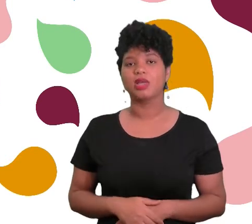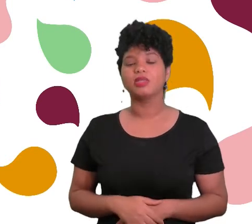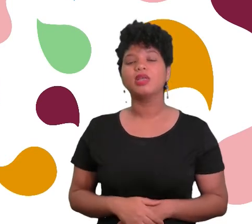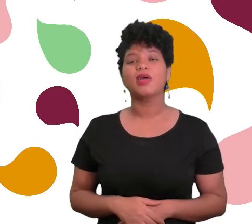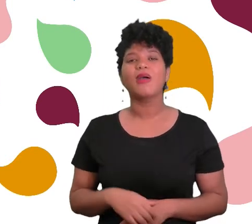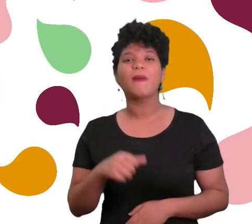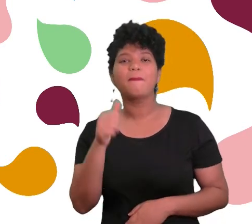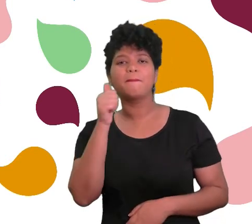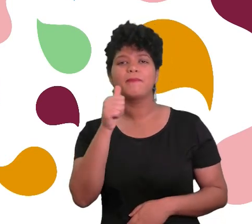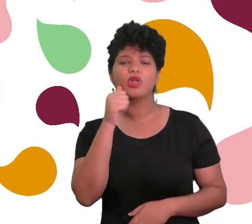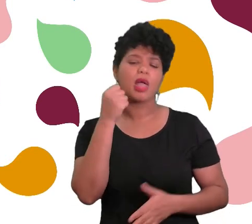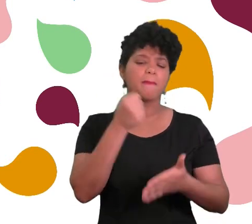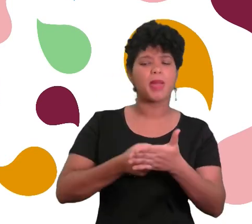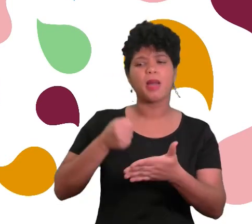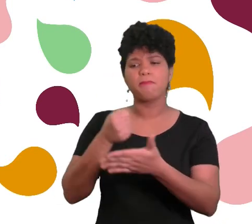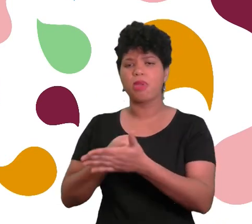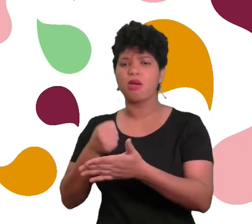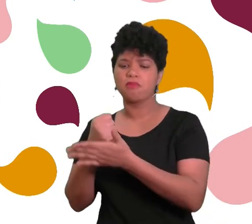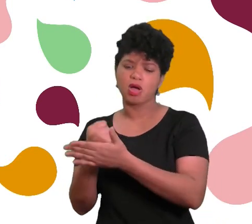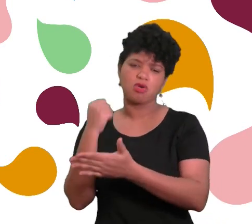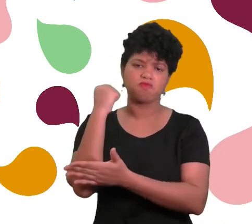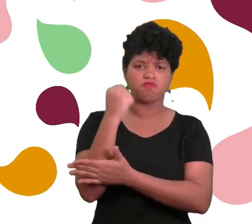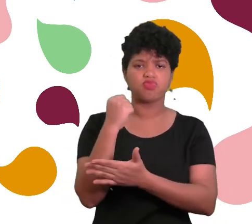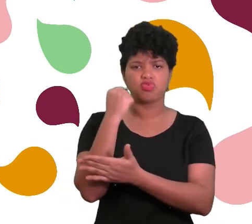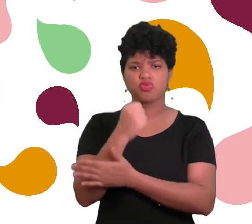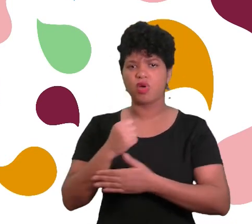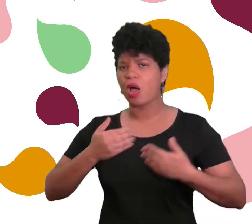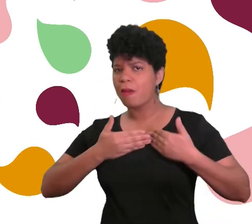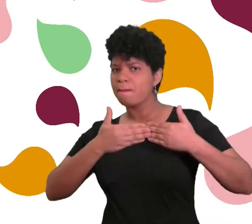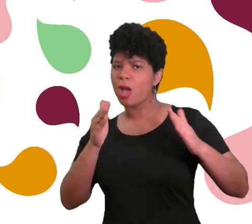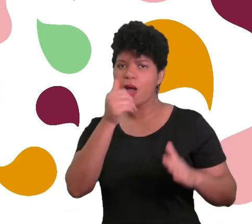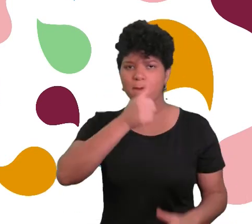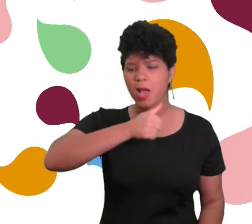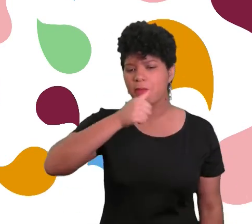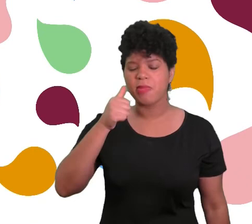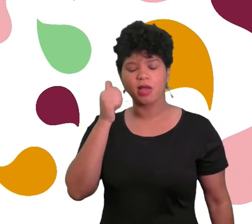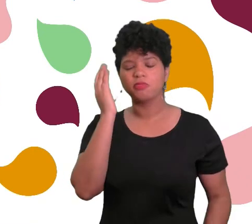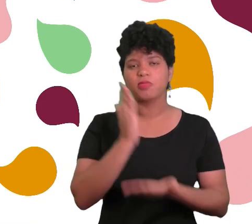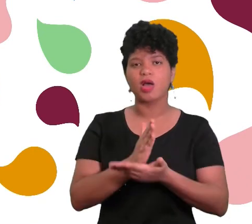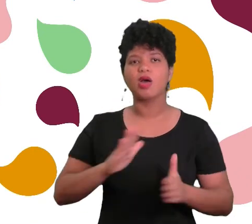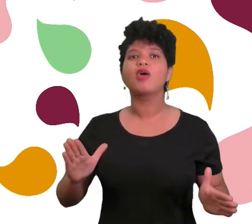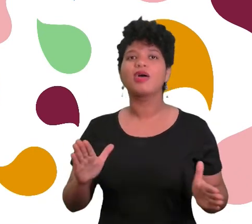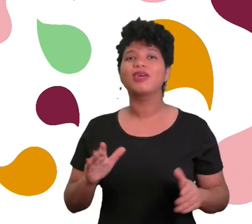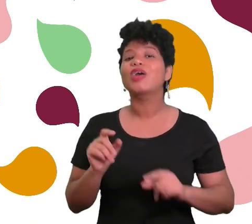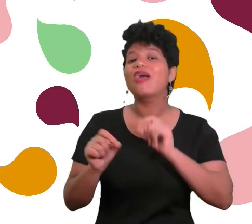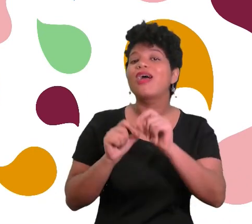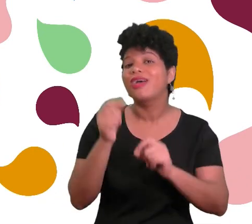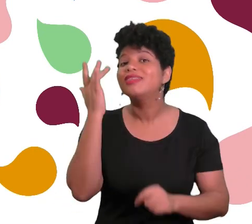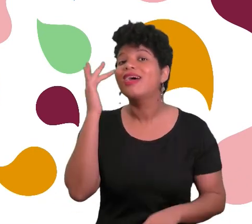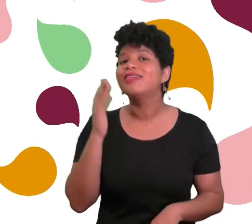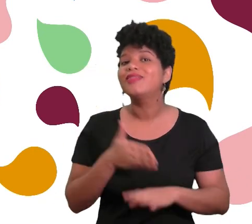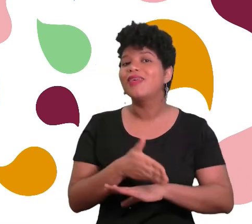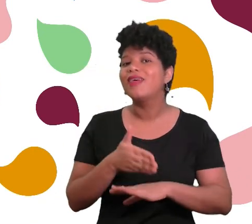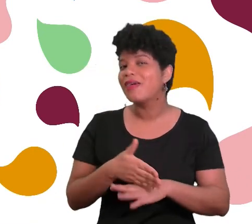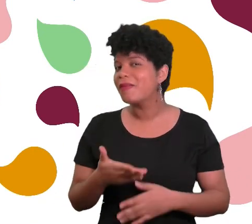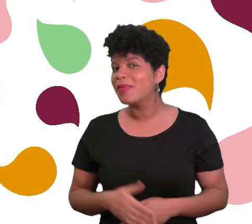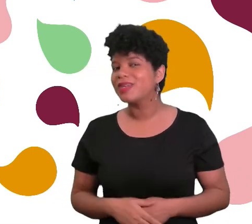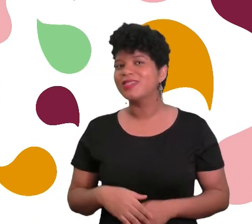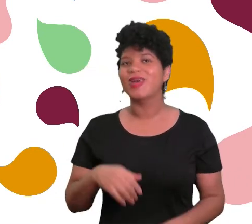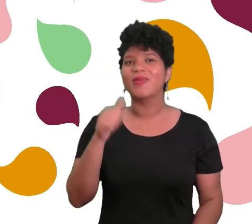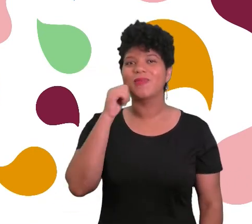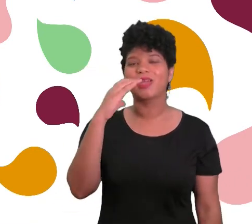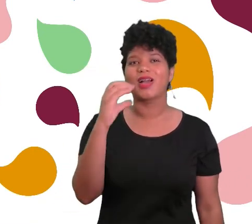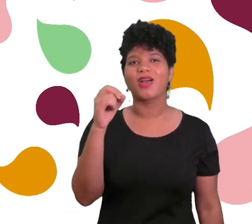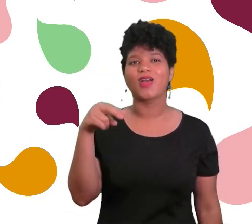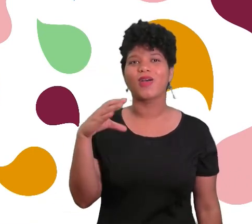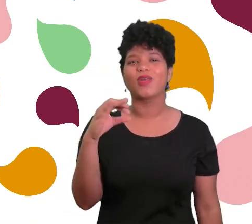e Resistência, Narrativas para Romper Silêncios, com nada menos de... Com quem? Conceição Evaristo,